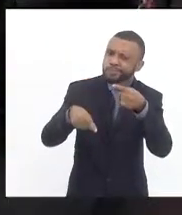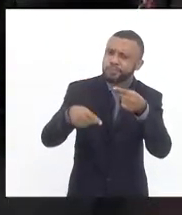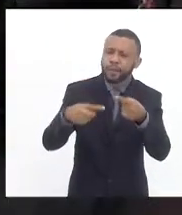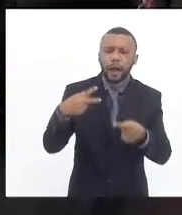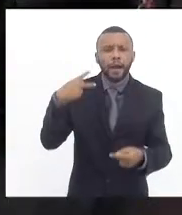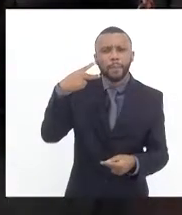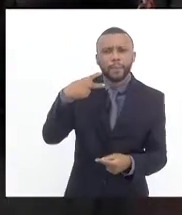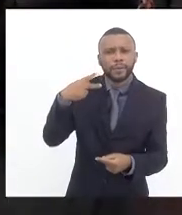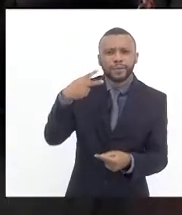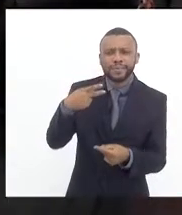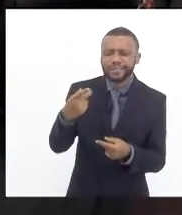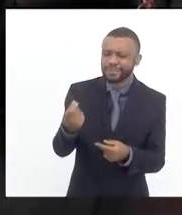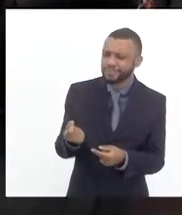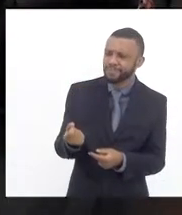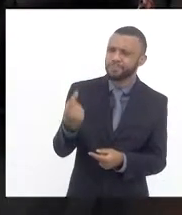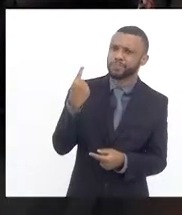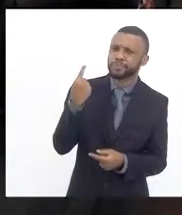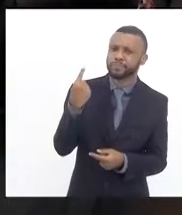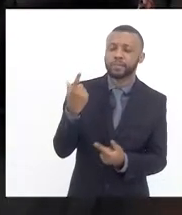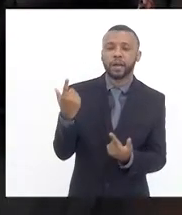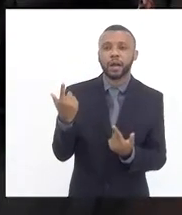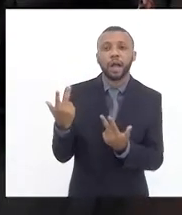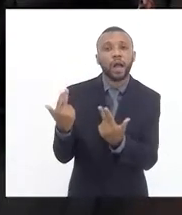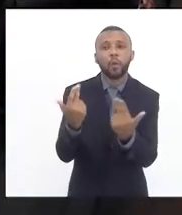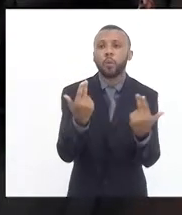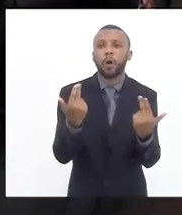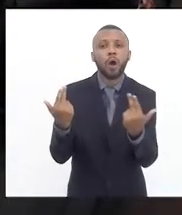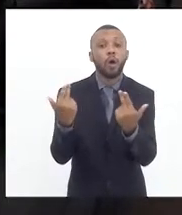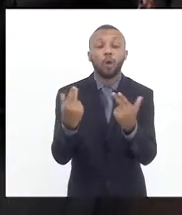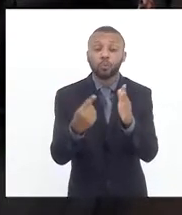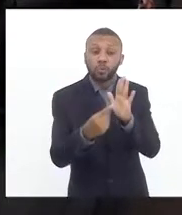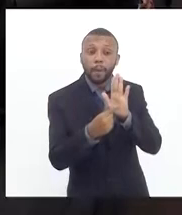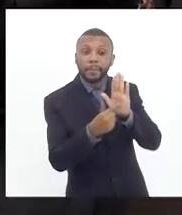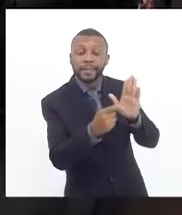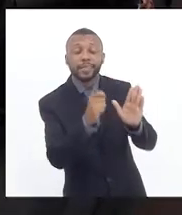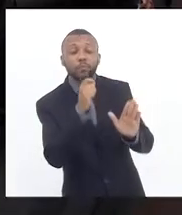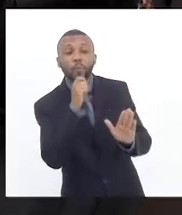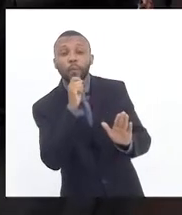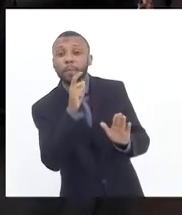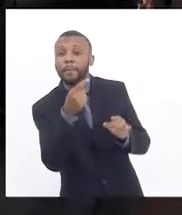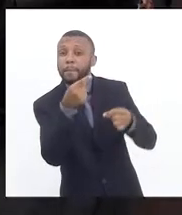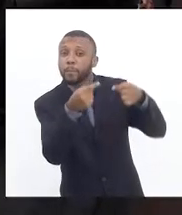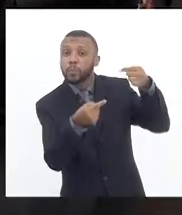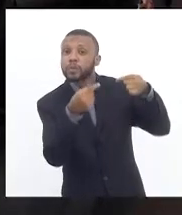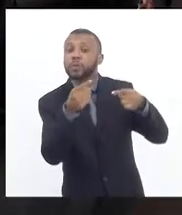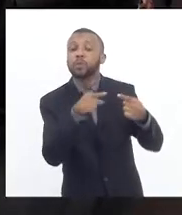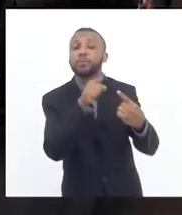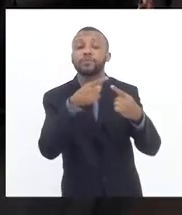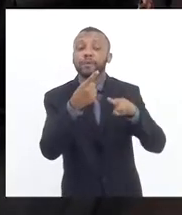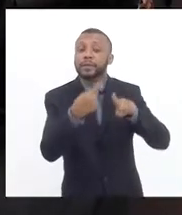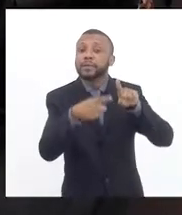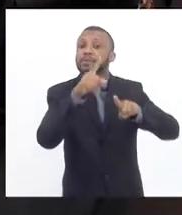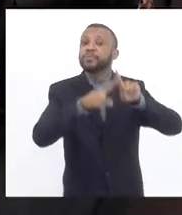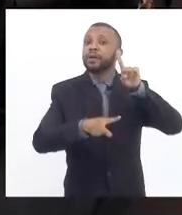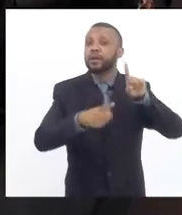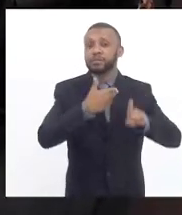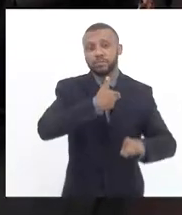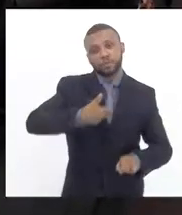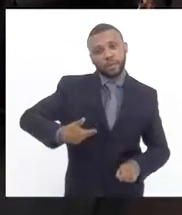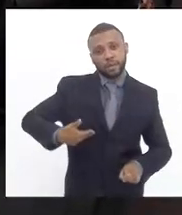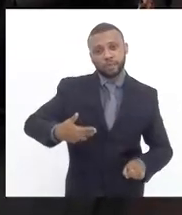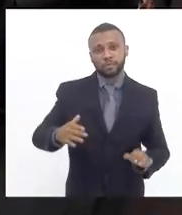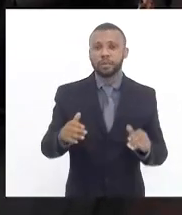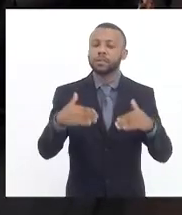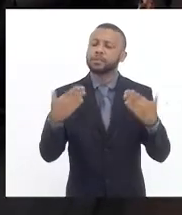política ao mesmo tempo não apresenta nenhuma política de crescimento econômico do Estado bom então